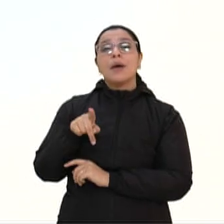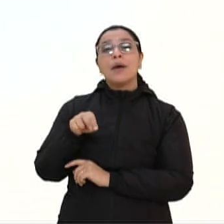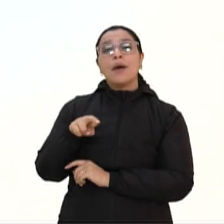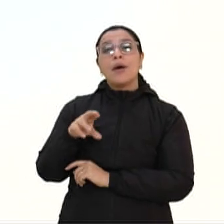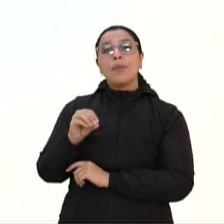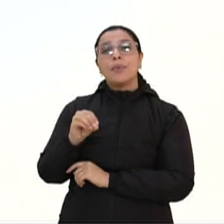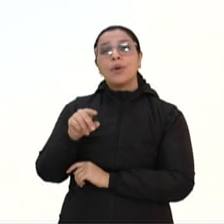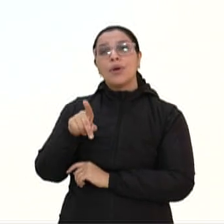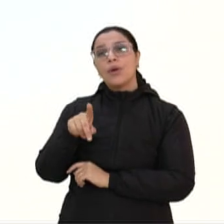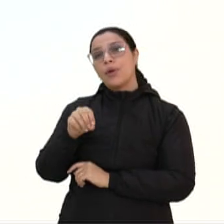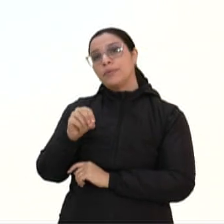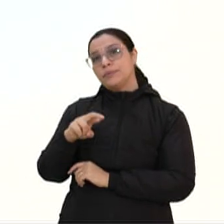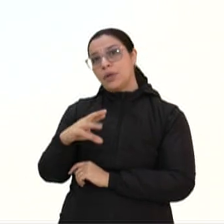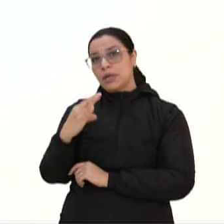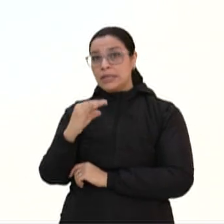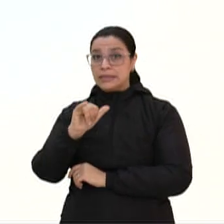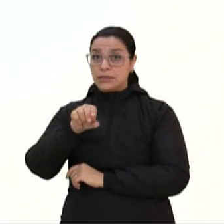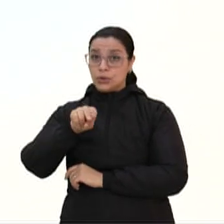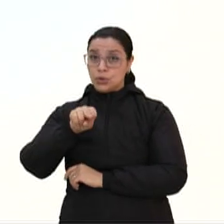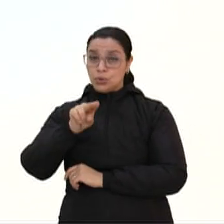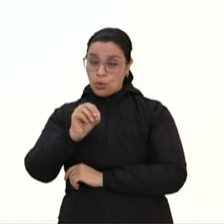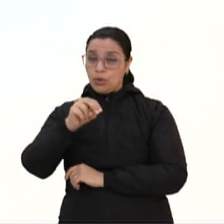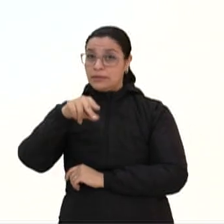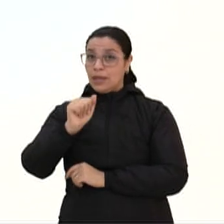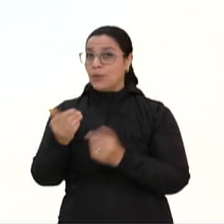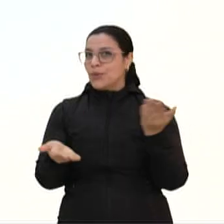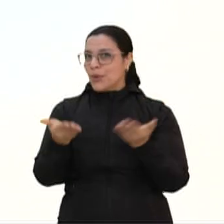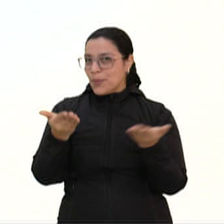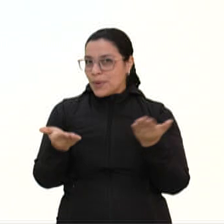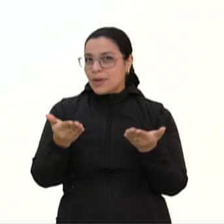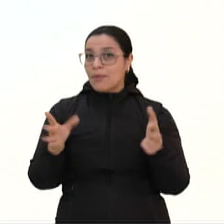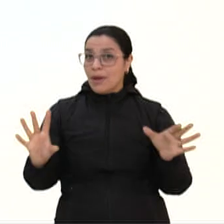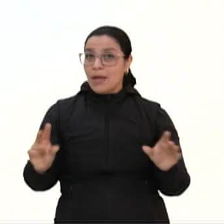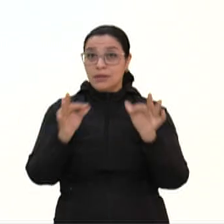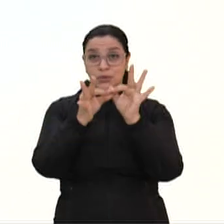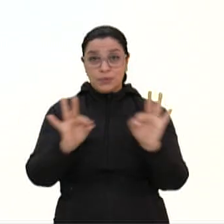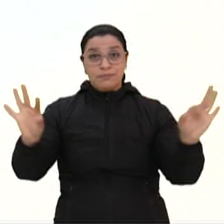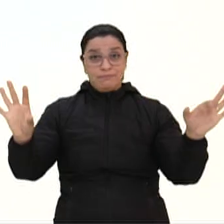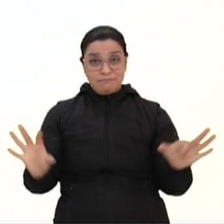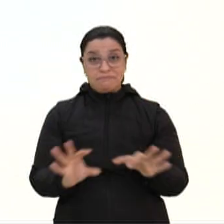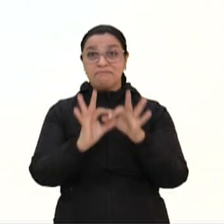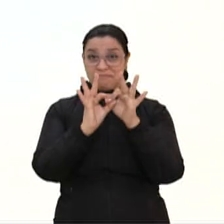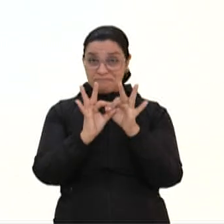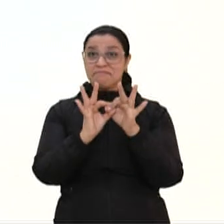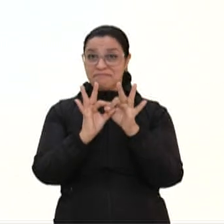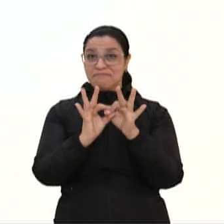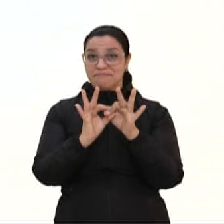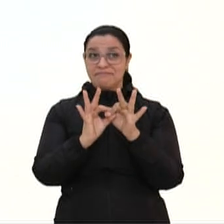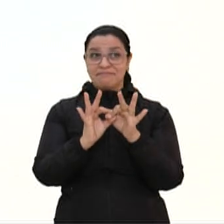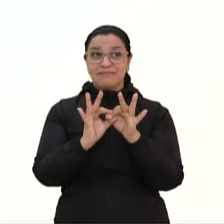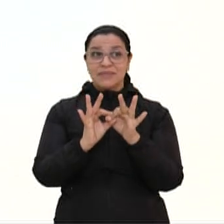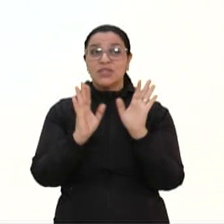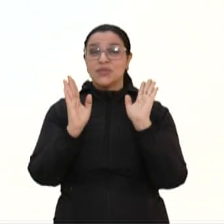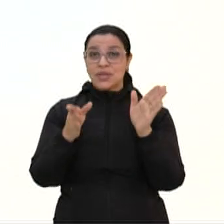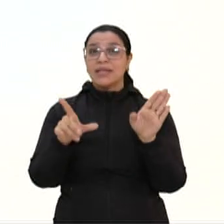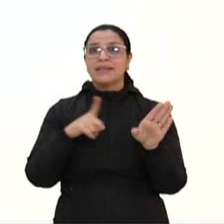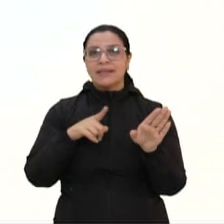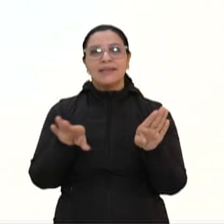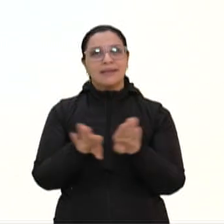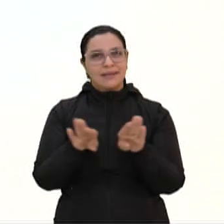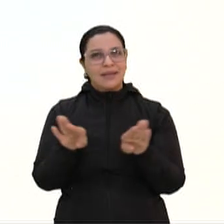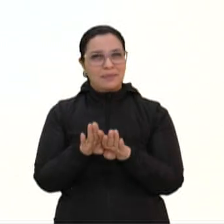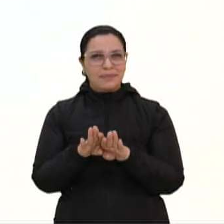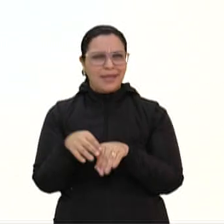pertence à proporcional. A conjunção, a proporção que, é bem